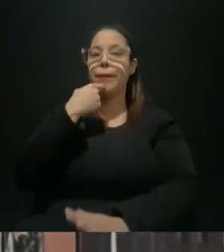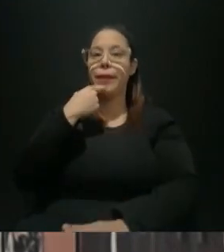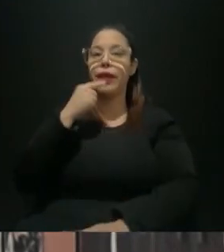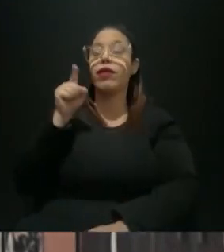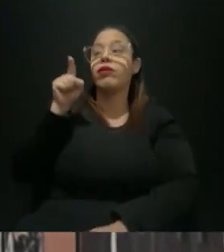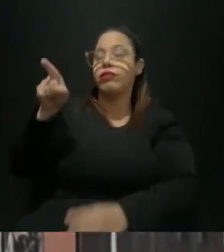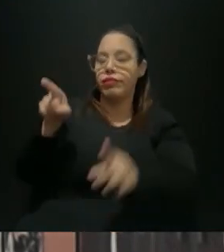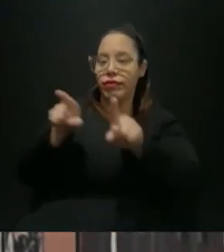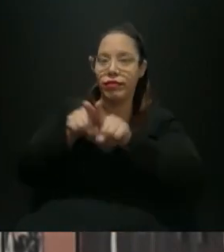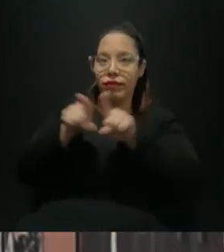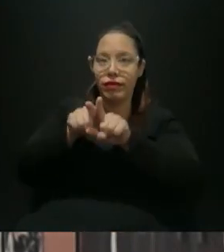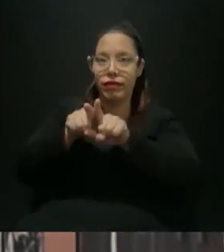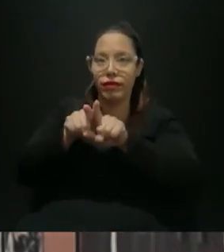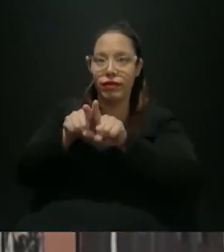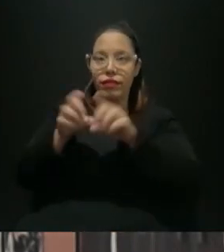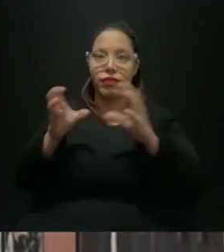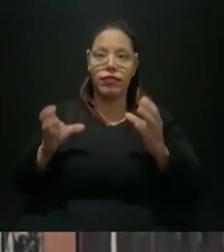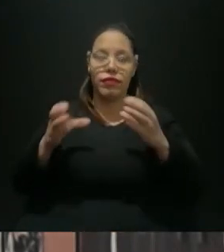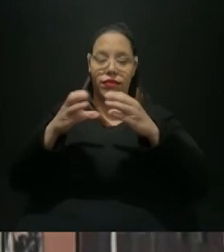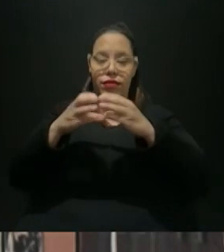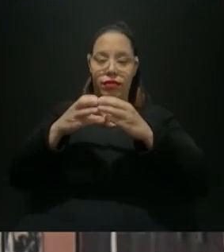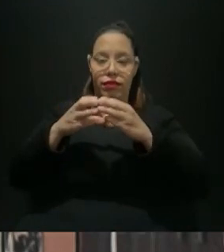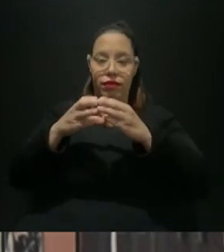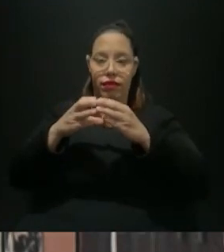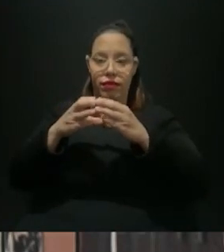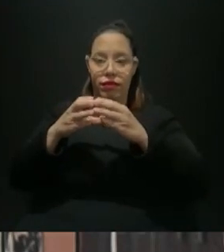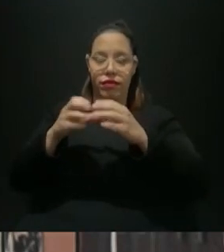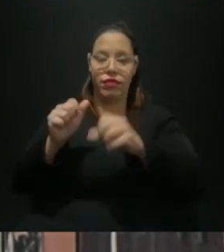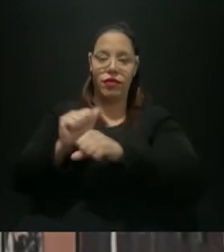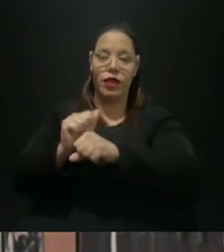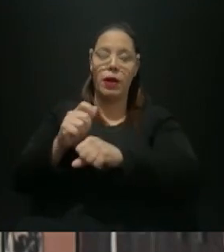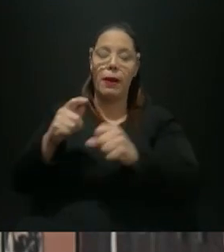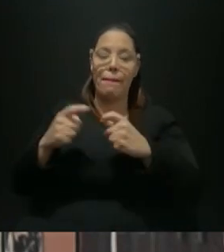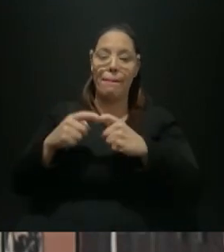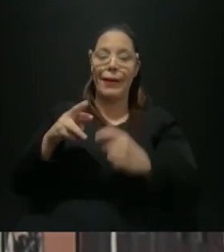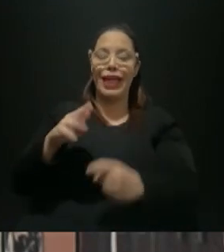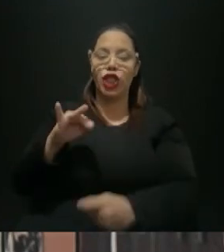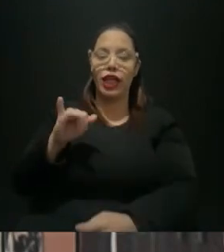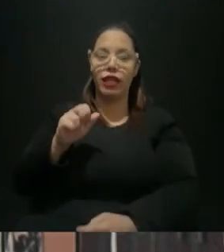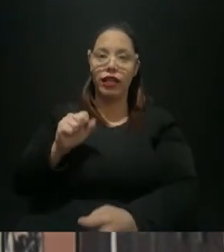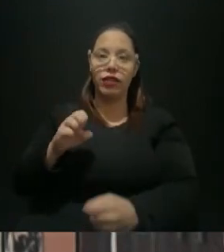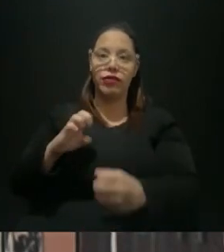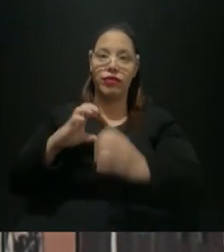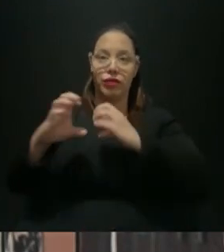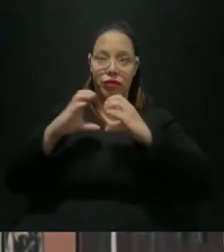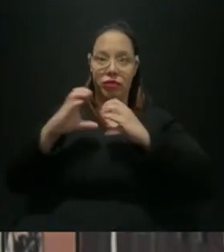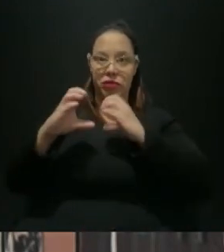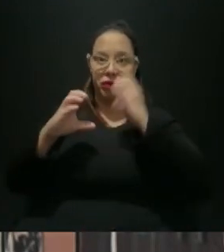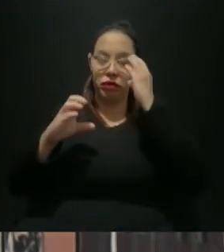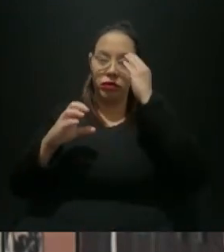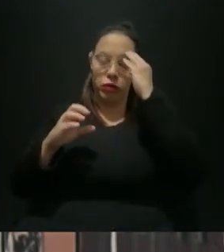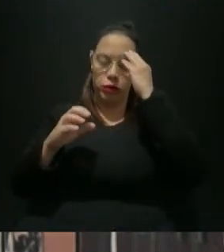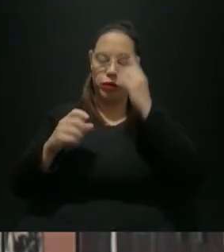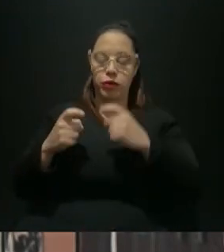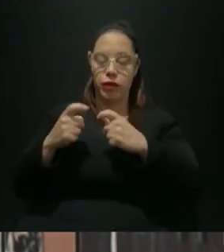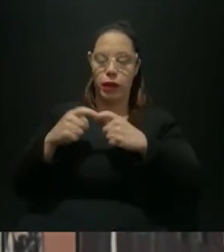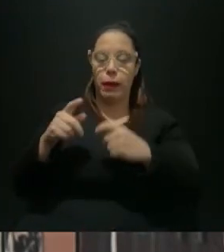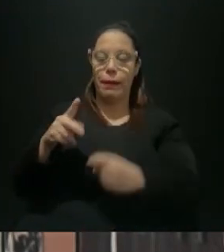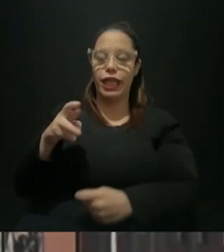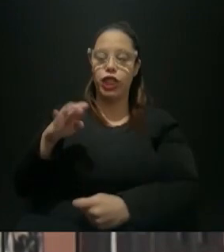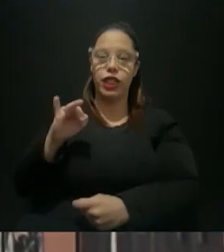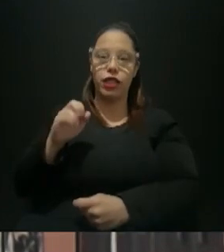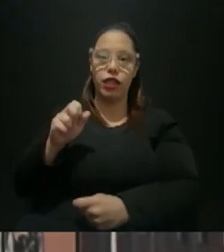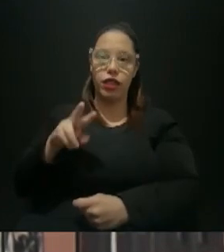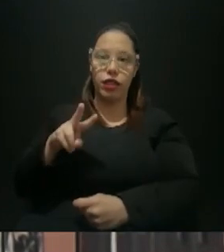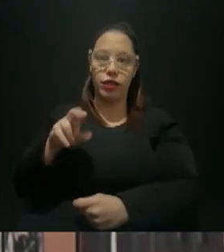é membro da Academia Brasileira de Pediatria, coordenador do Departamento de Pediatria e do Programa de